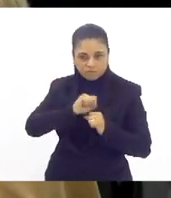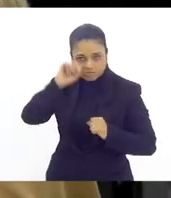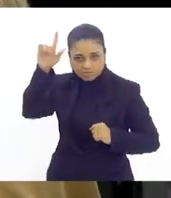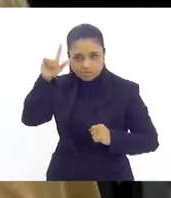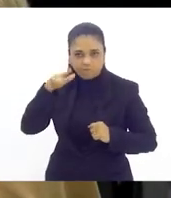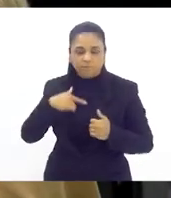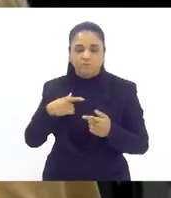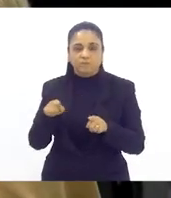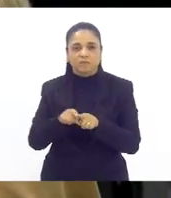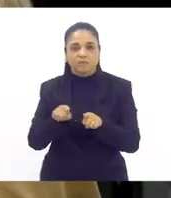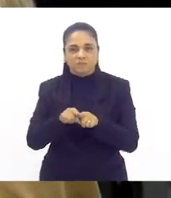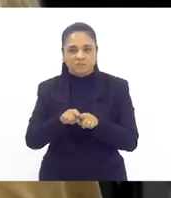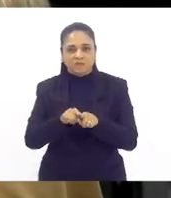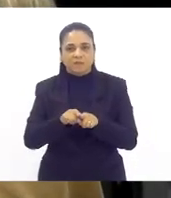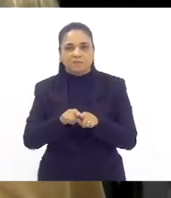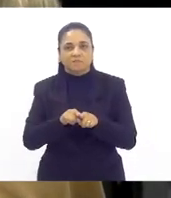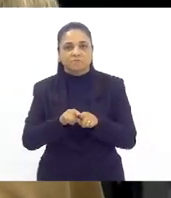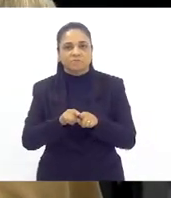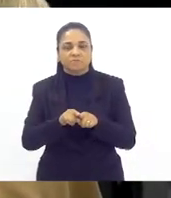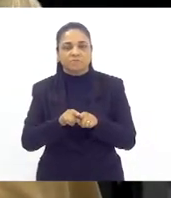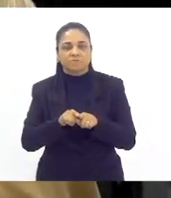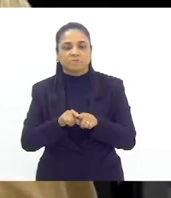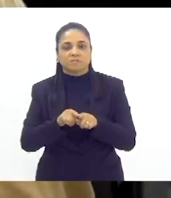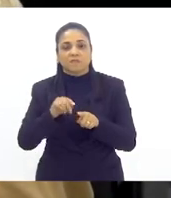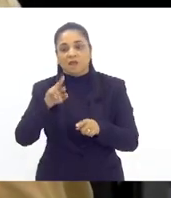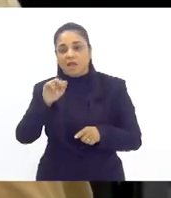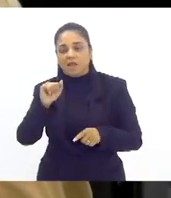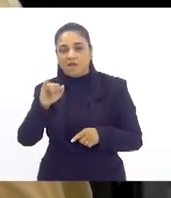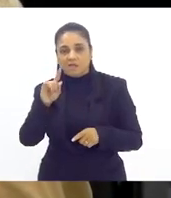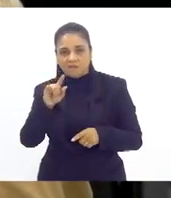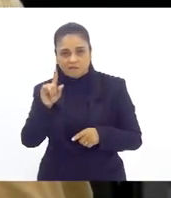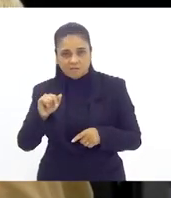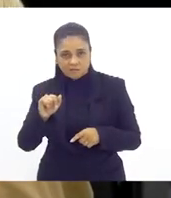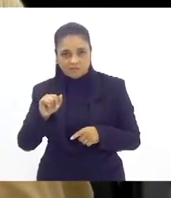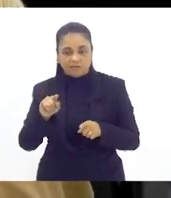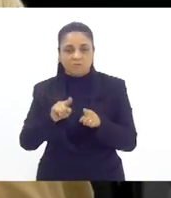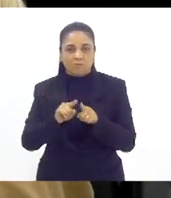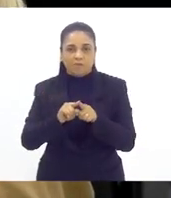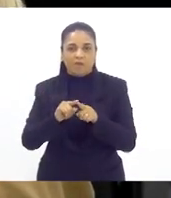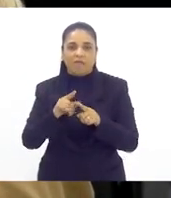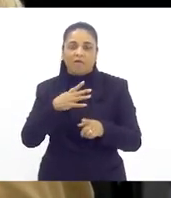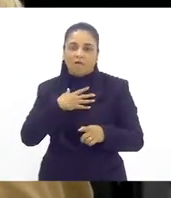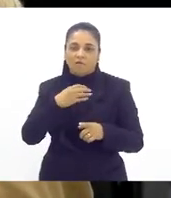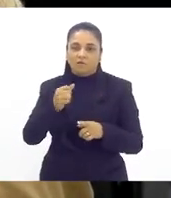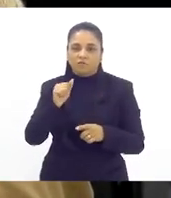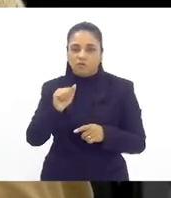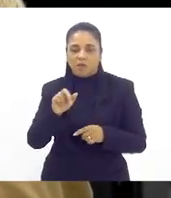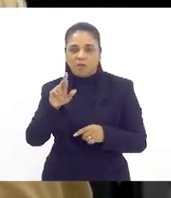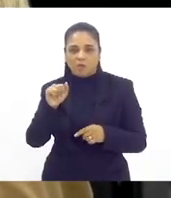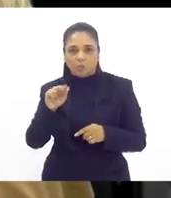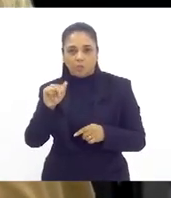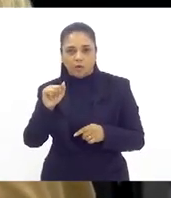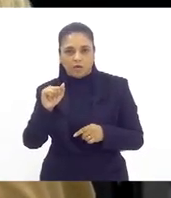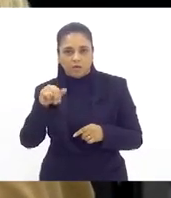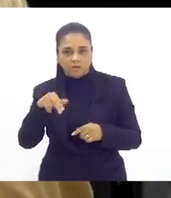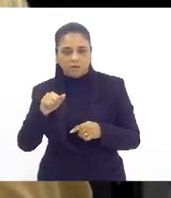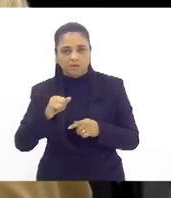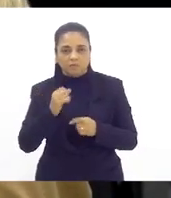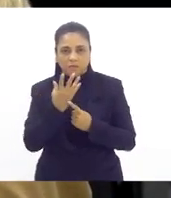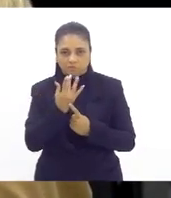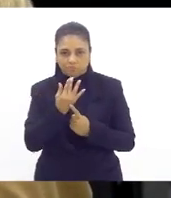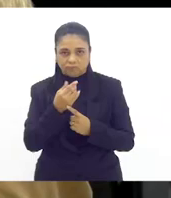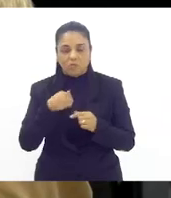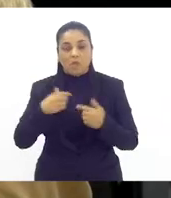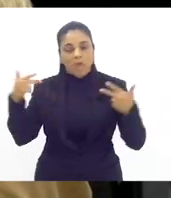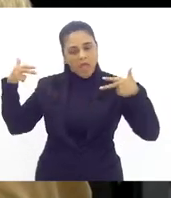Dudu encontro raízes ancestrais o Binho filhos de Aruanda de Caxias representantes no evento hip hop do Rio de